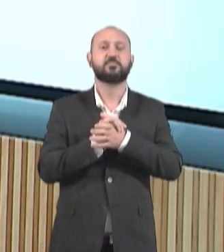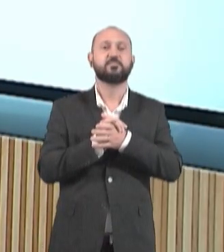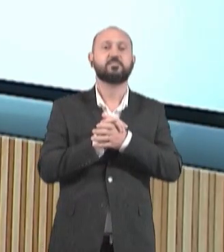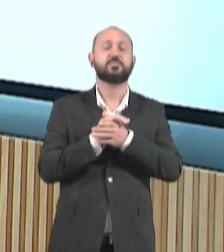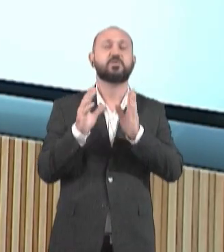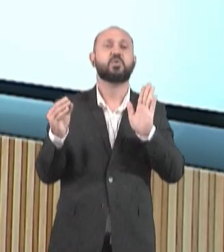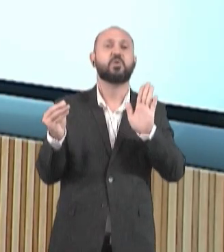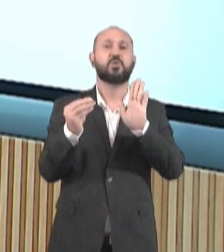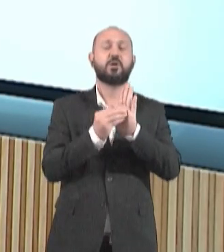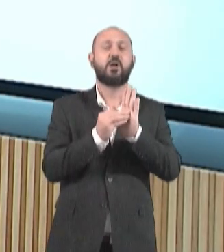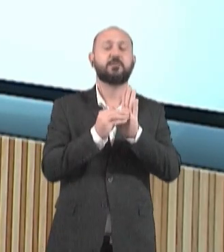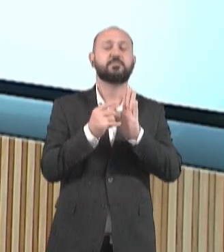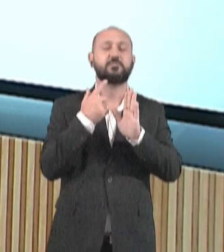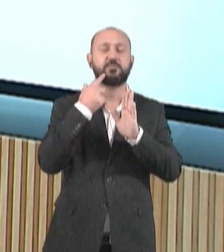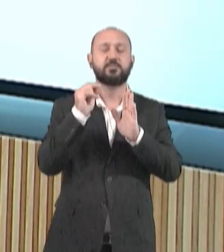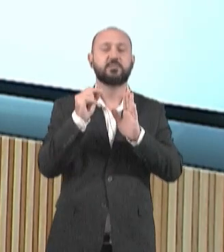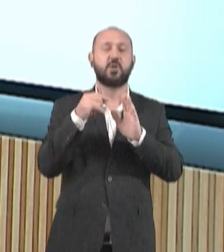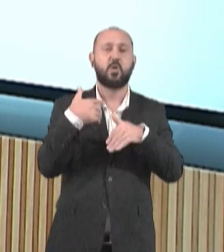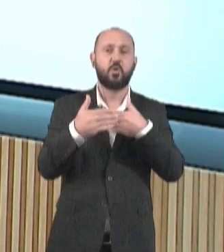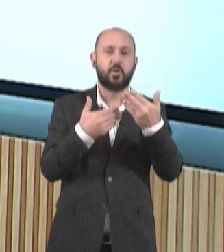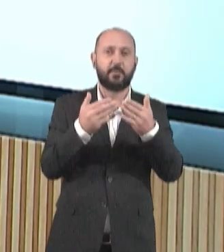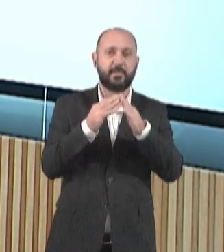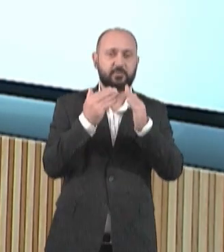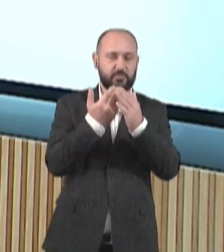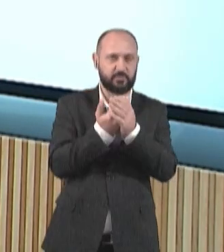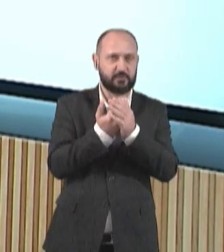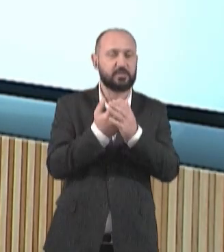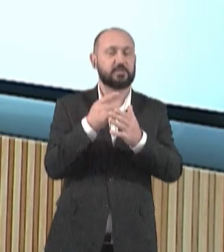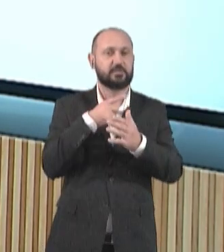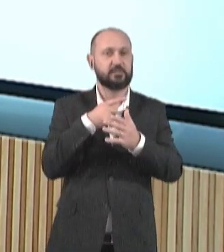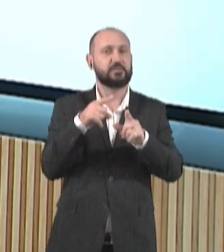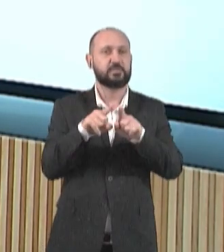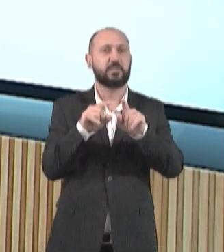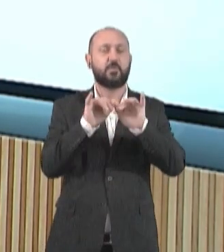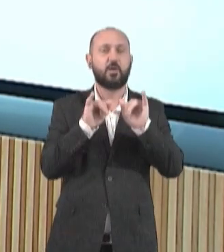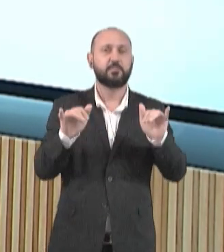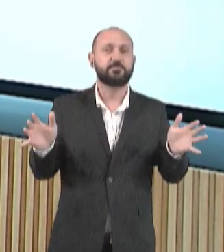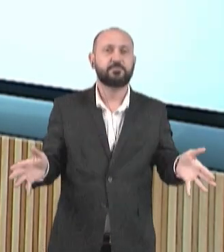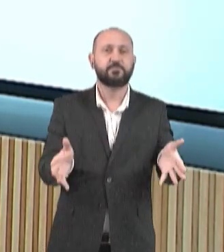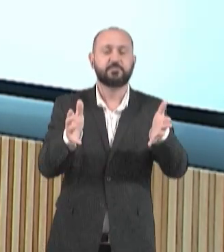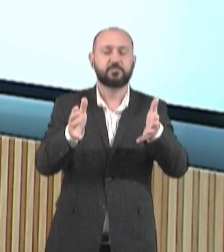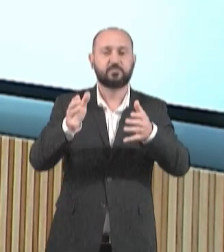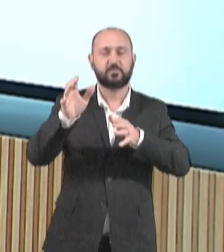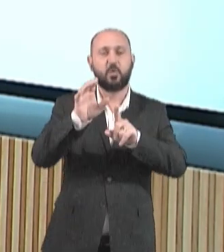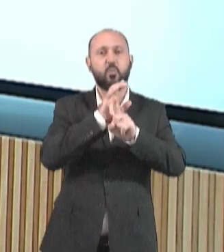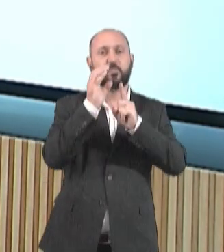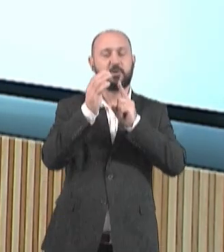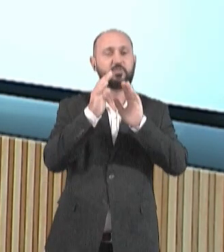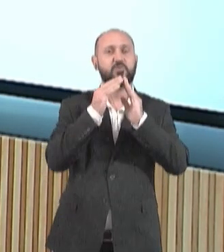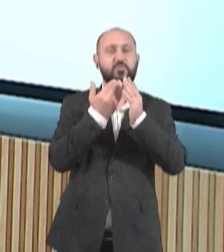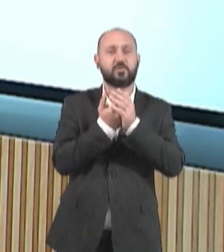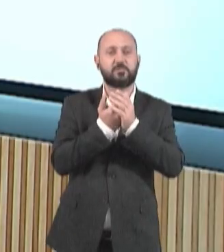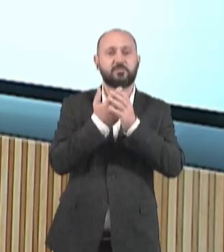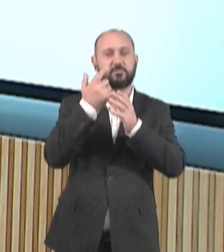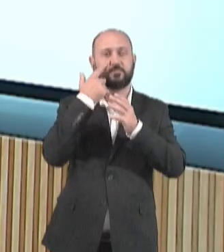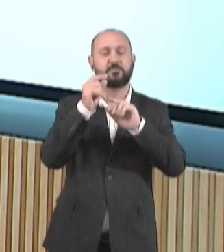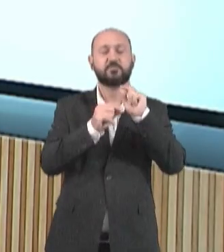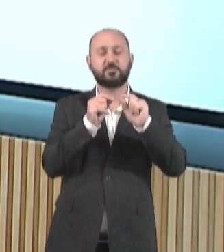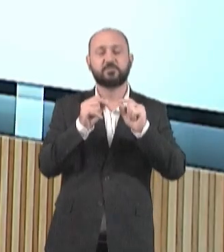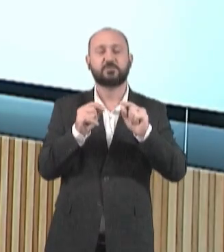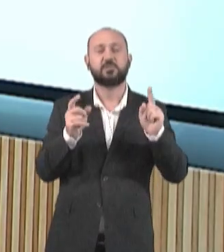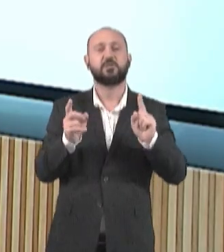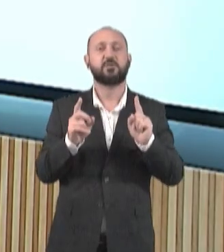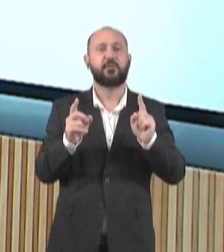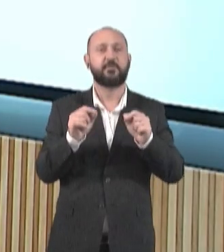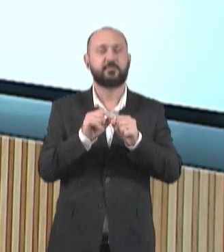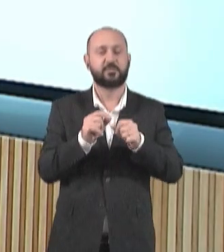sejam incluídas nas atividades a serem desenvolvidas pelas escolas também campanhas de mobilização da comunidade escolar para efetivamente